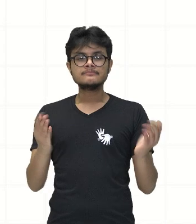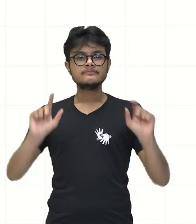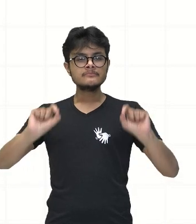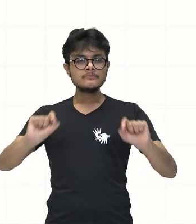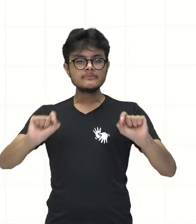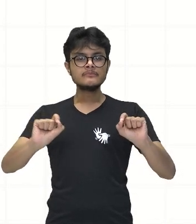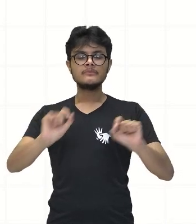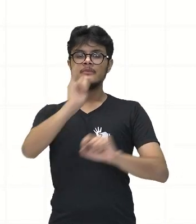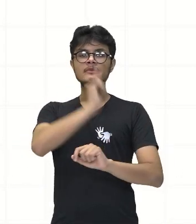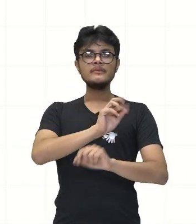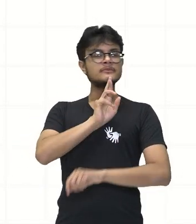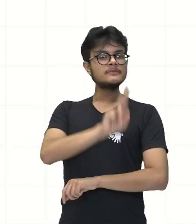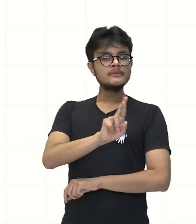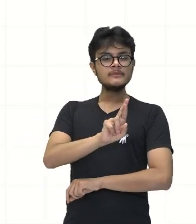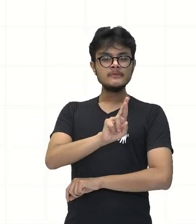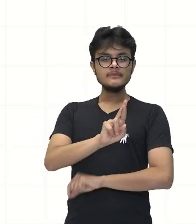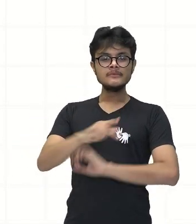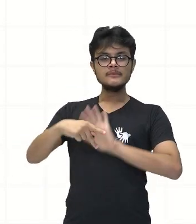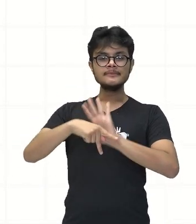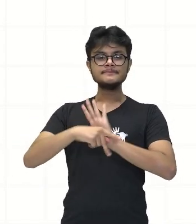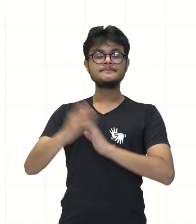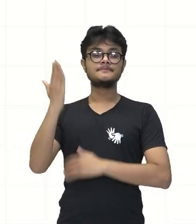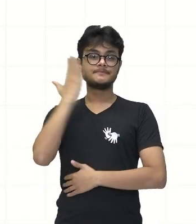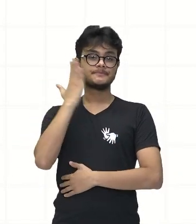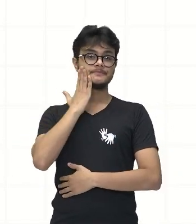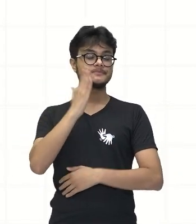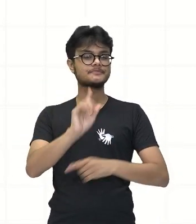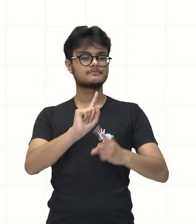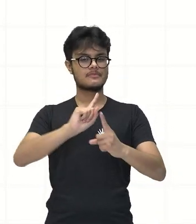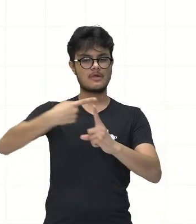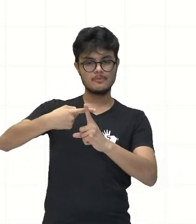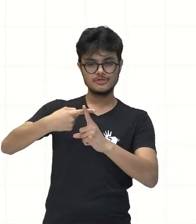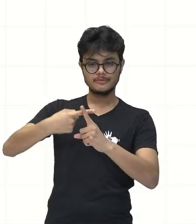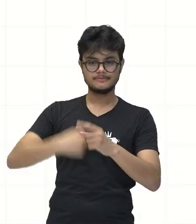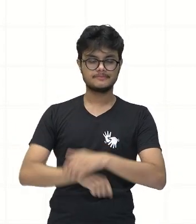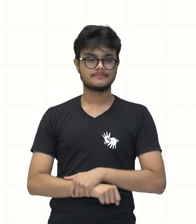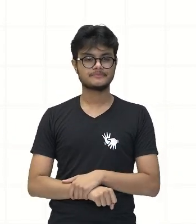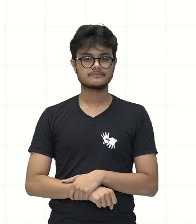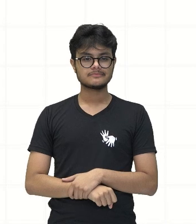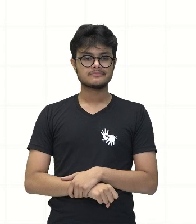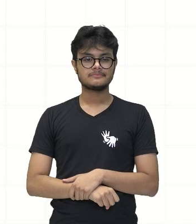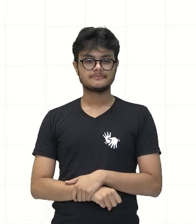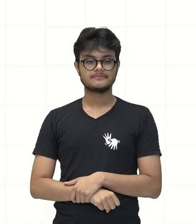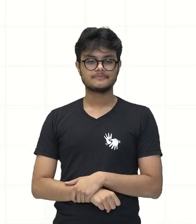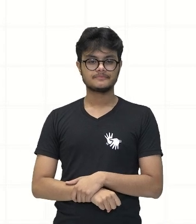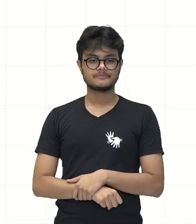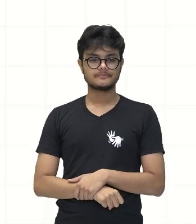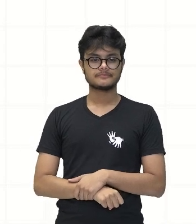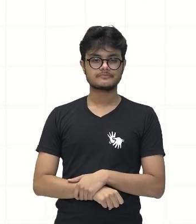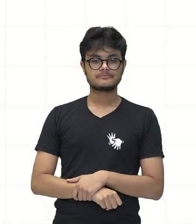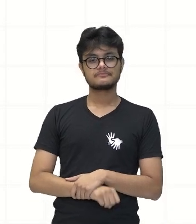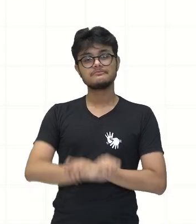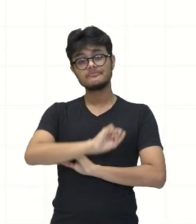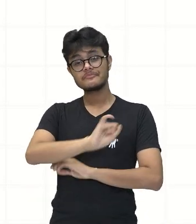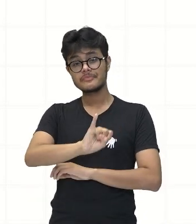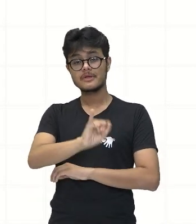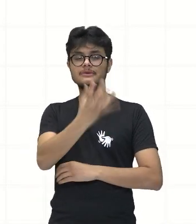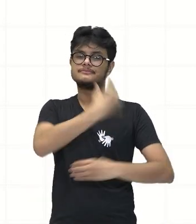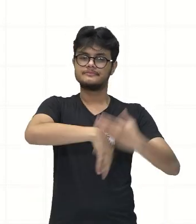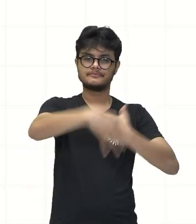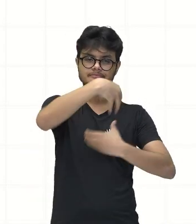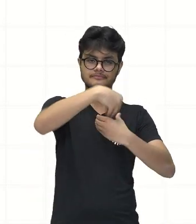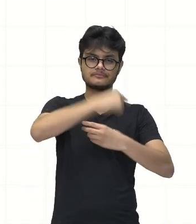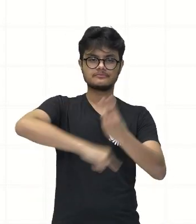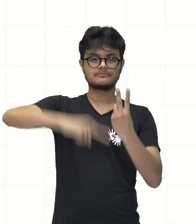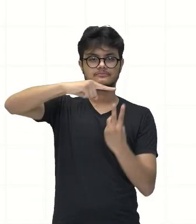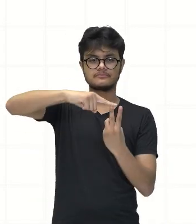né, que esse produto é igual multiplicação. Então, se eu tenho uma raiz dentro de outra raiz, significa que eu